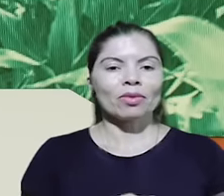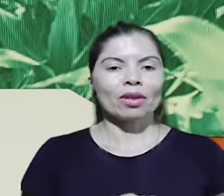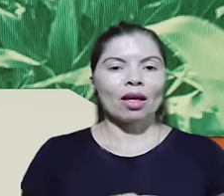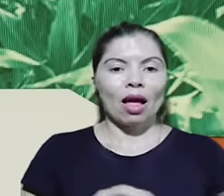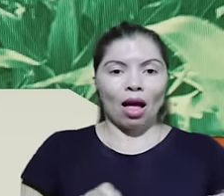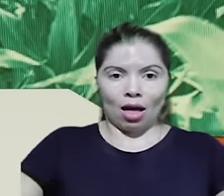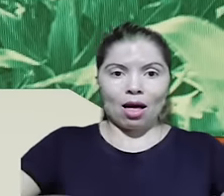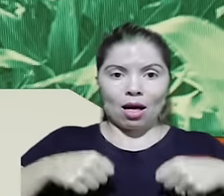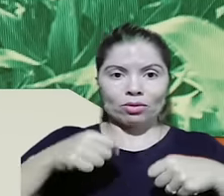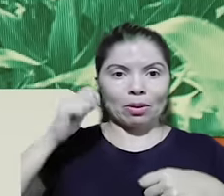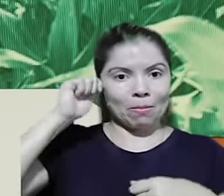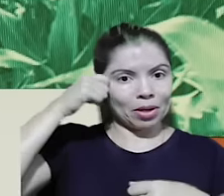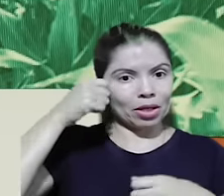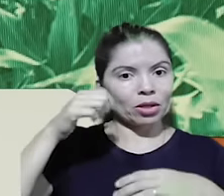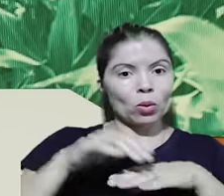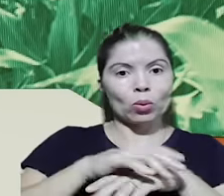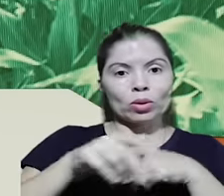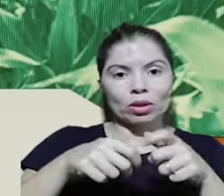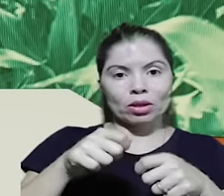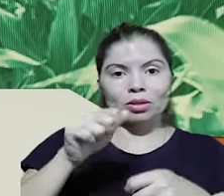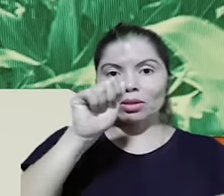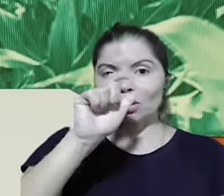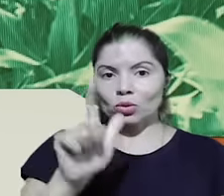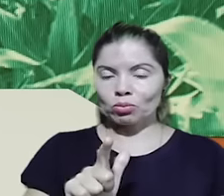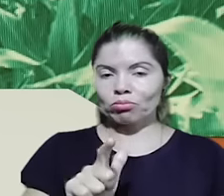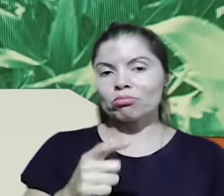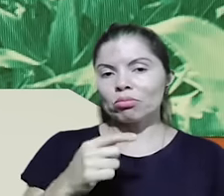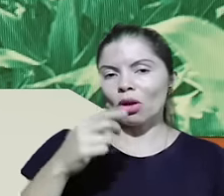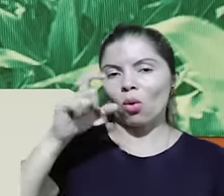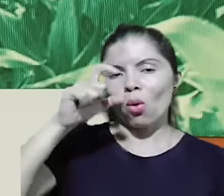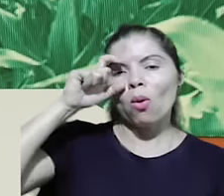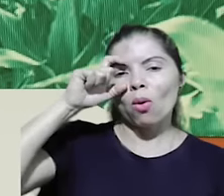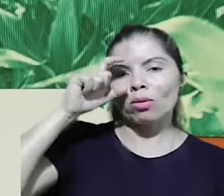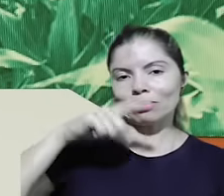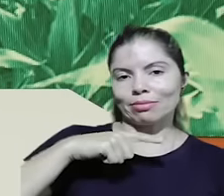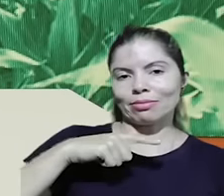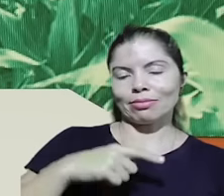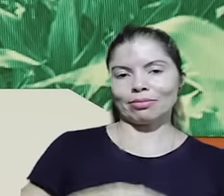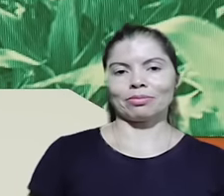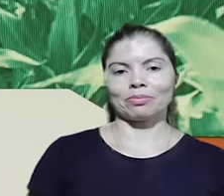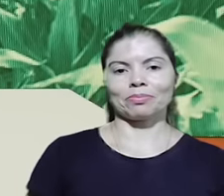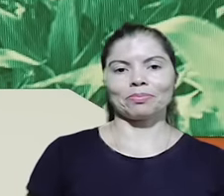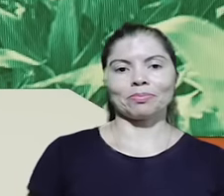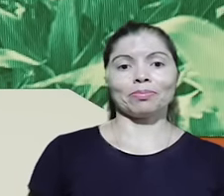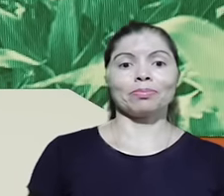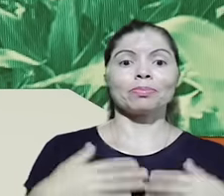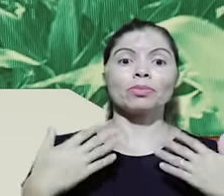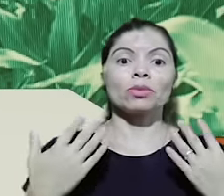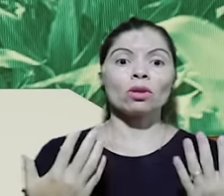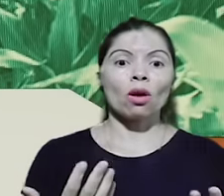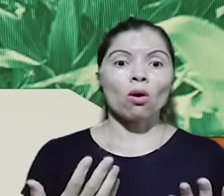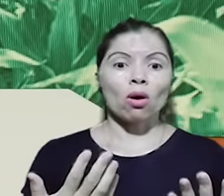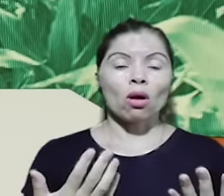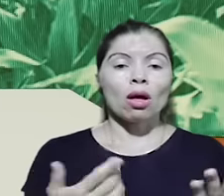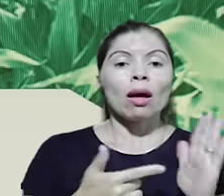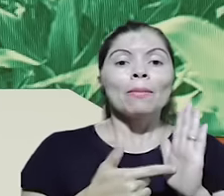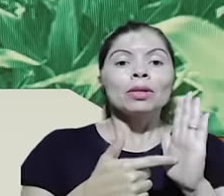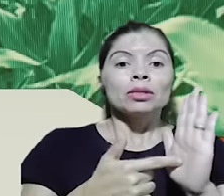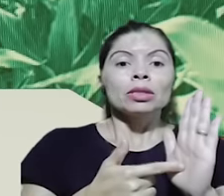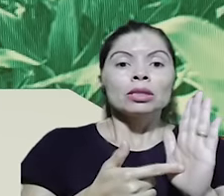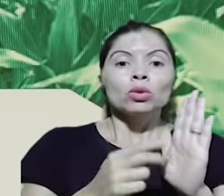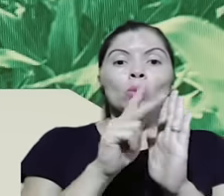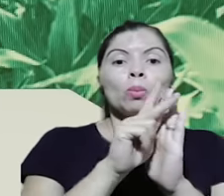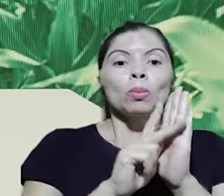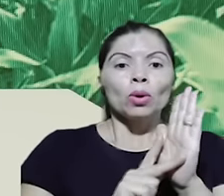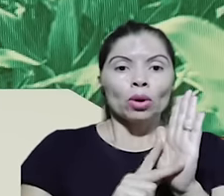calça preta e tênis azul e uso óculos bom eh a apresentação do programa